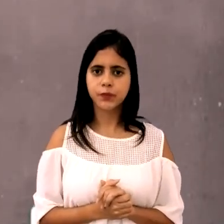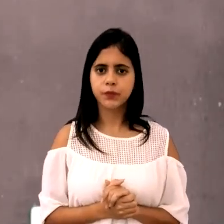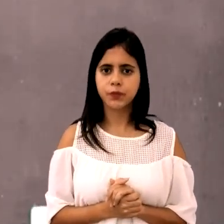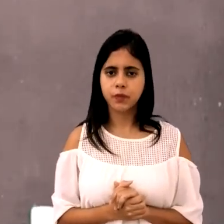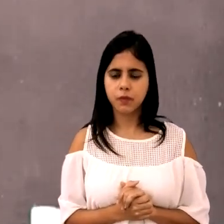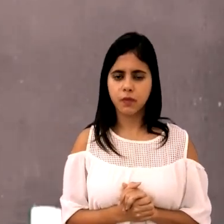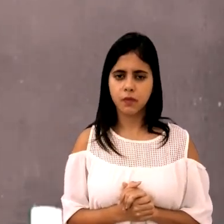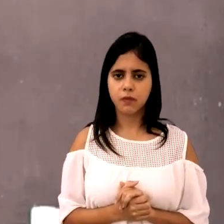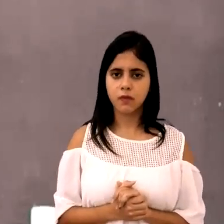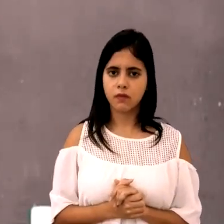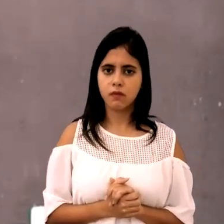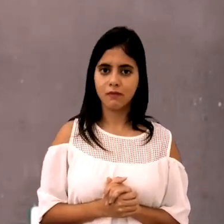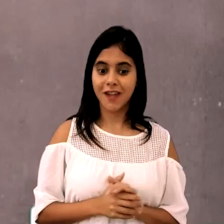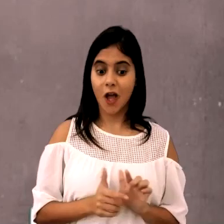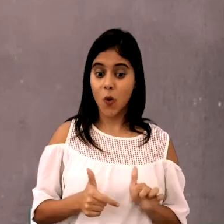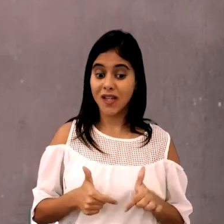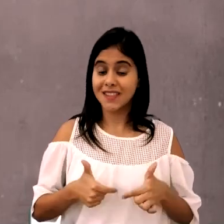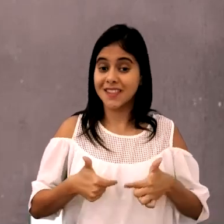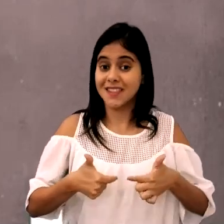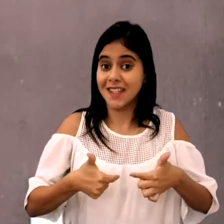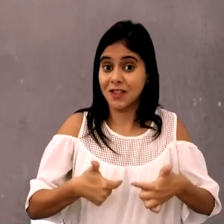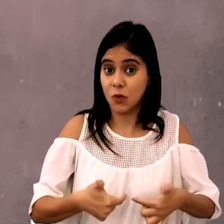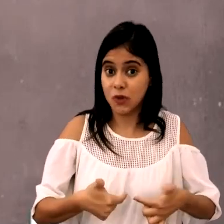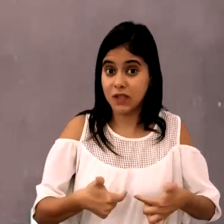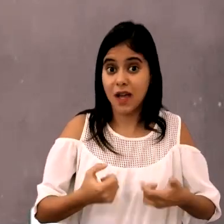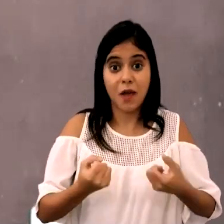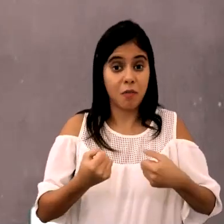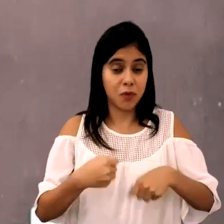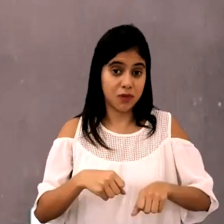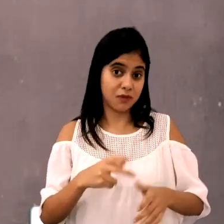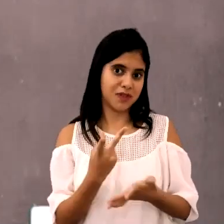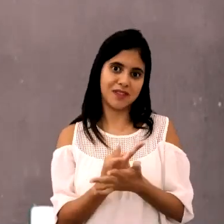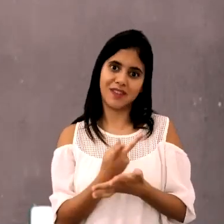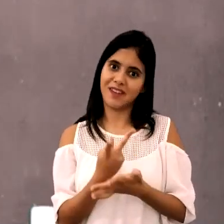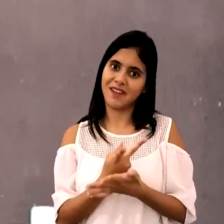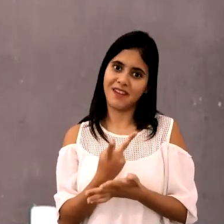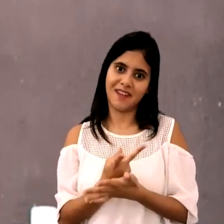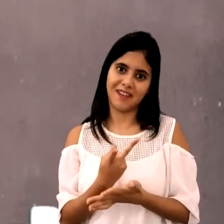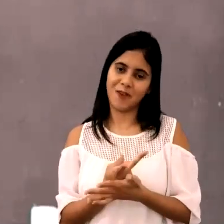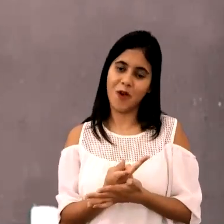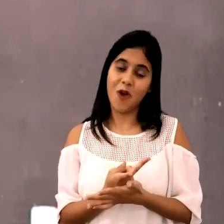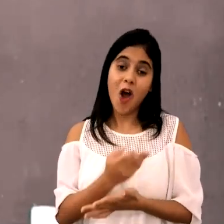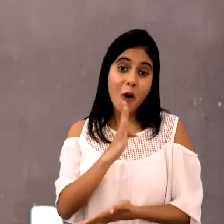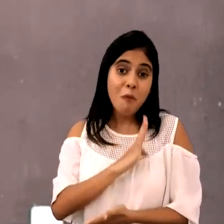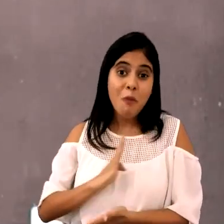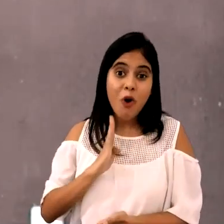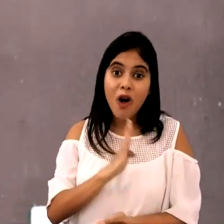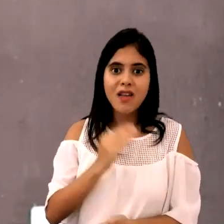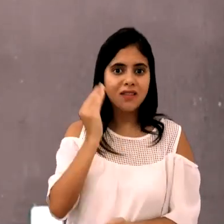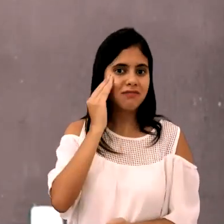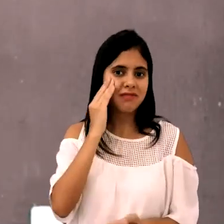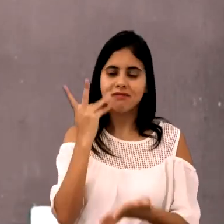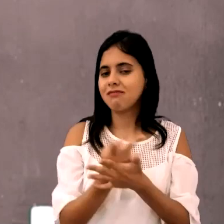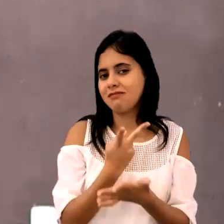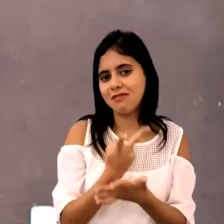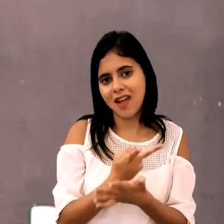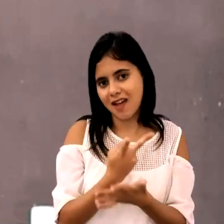Essas ações poderiam ser extremamente mal interpretadas por um homem como Boaz.